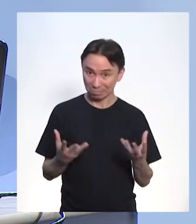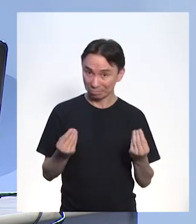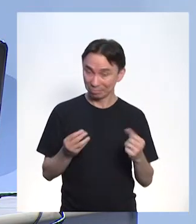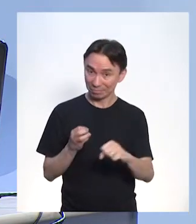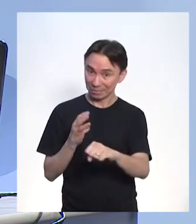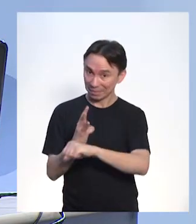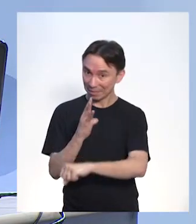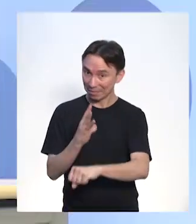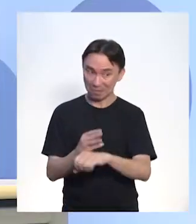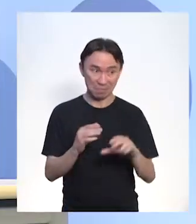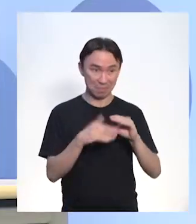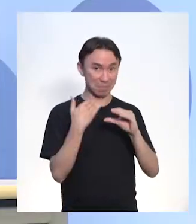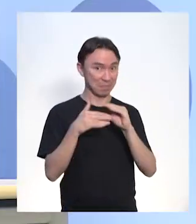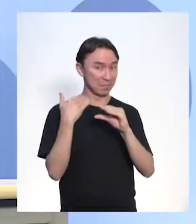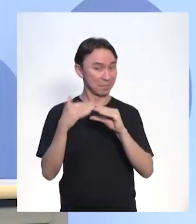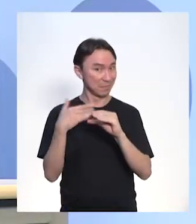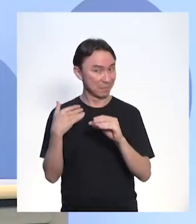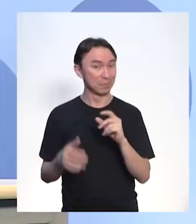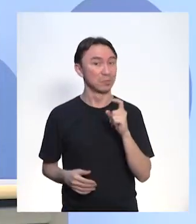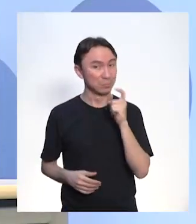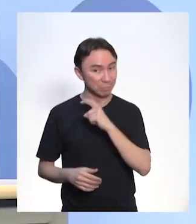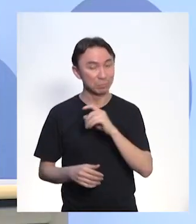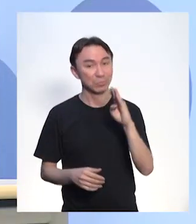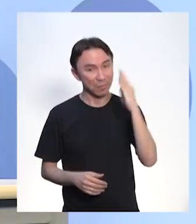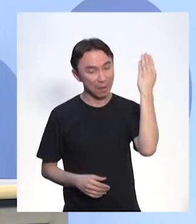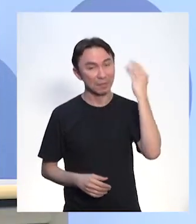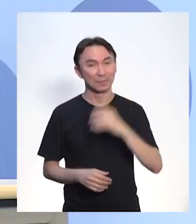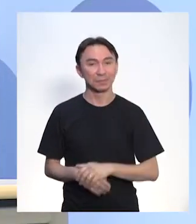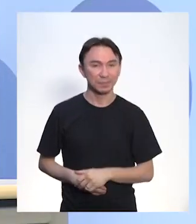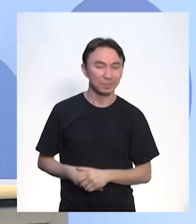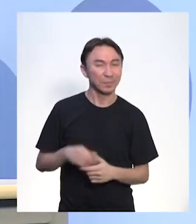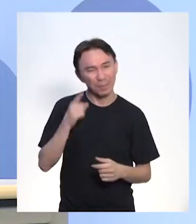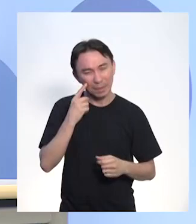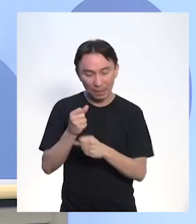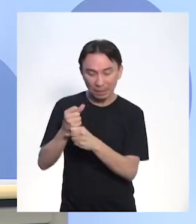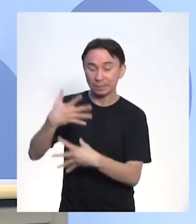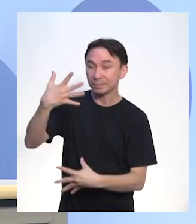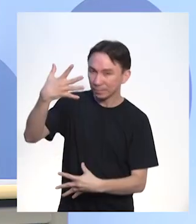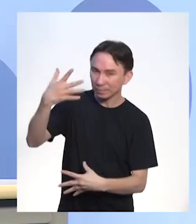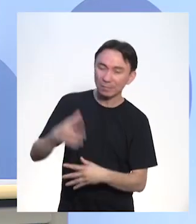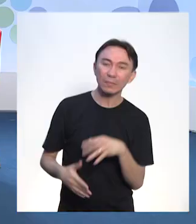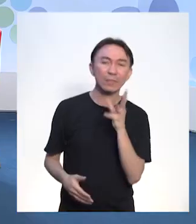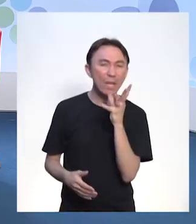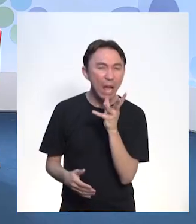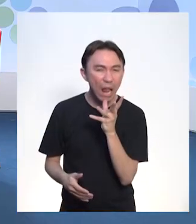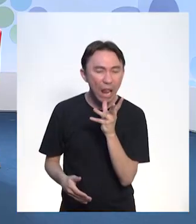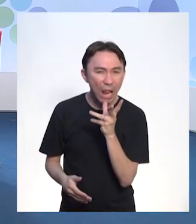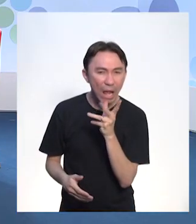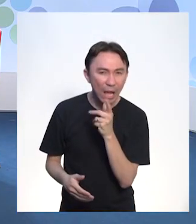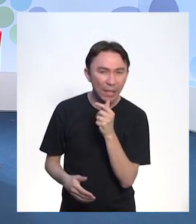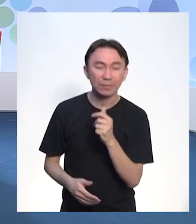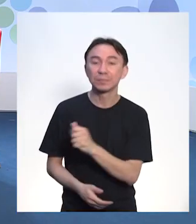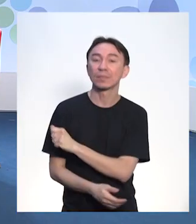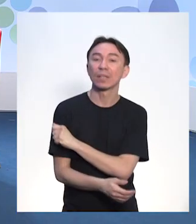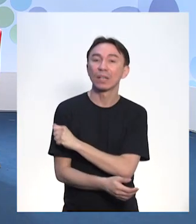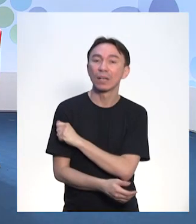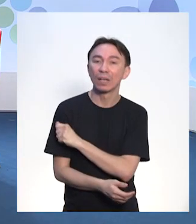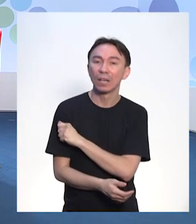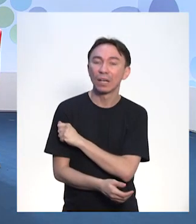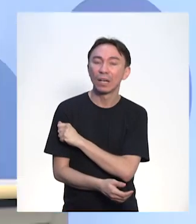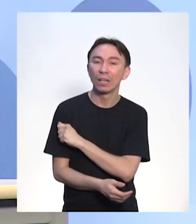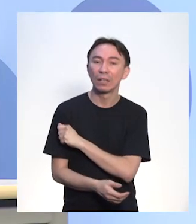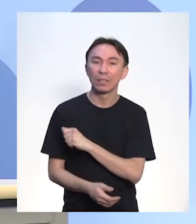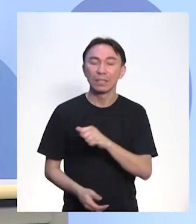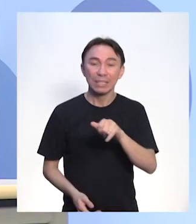Antônio? Corrigindo aqui, está um pouquinho lento para subir o chat, a aluna, Yasmin,